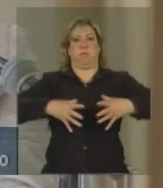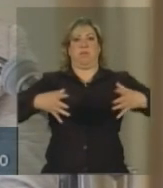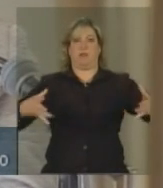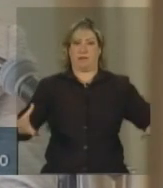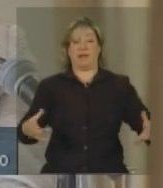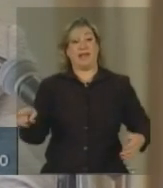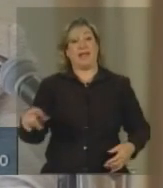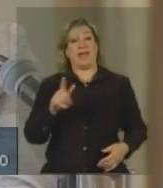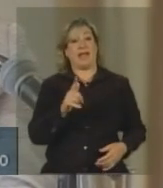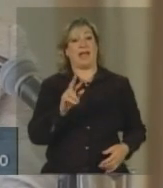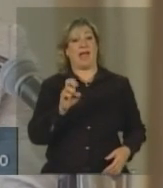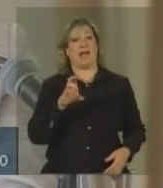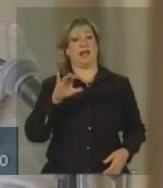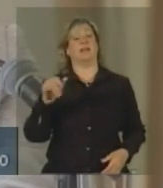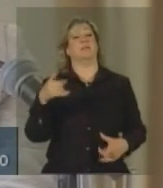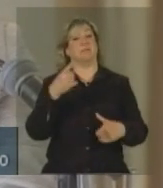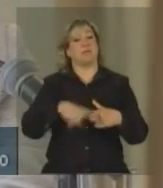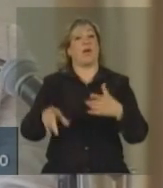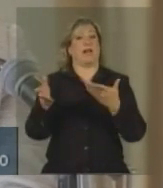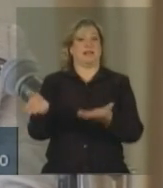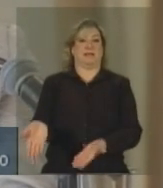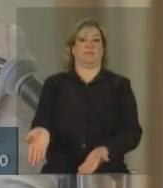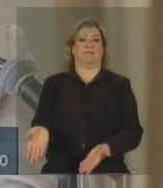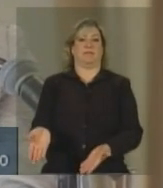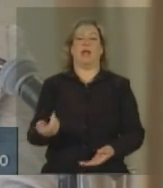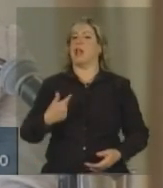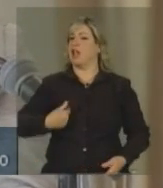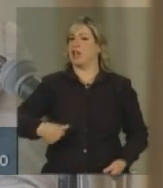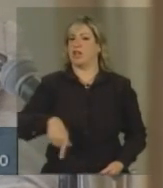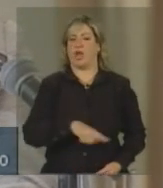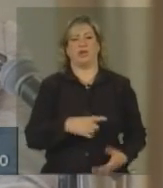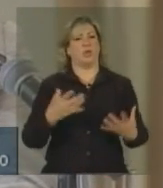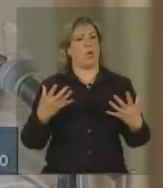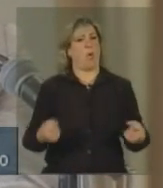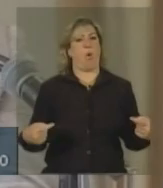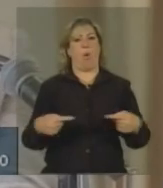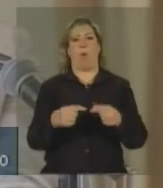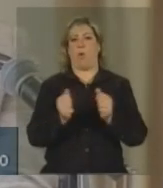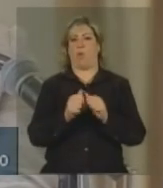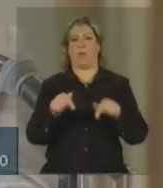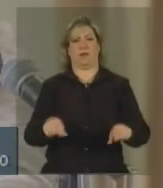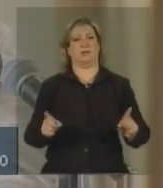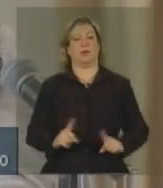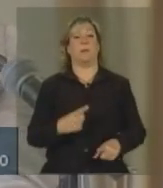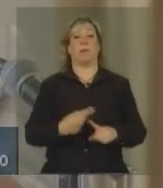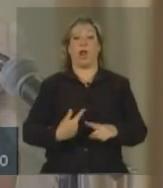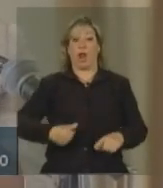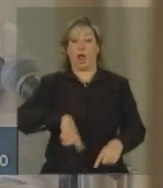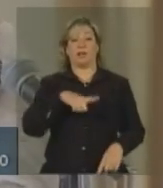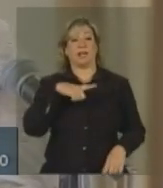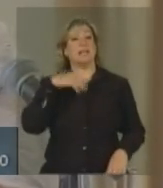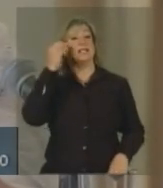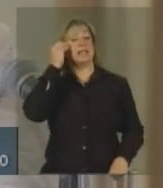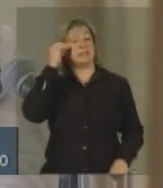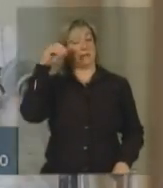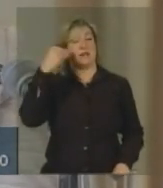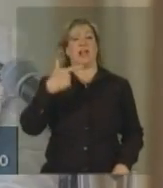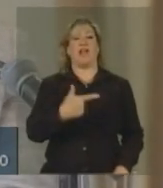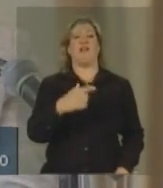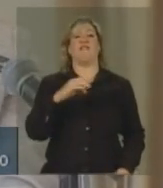Grécia. Nós não só não concordamos com isso, como temos a experiência de duas décadas